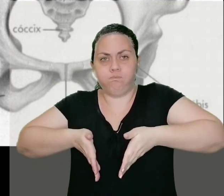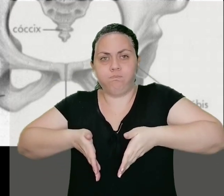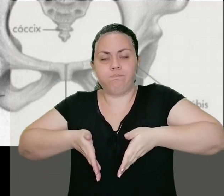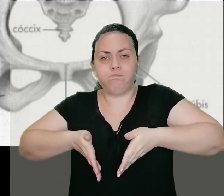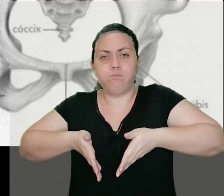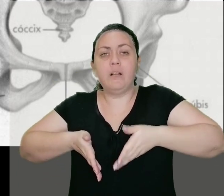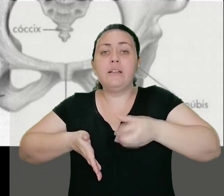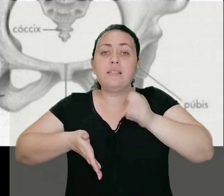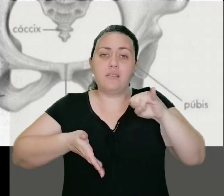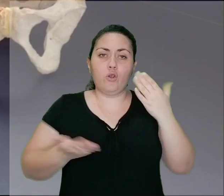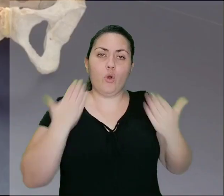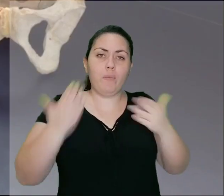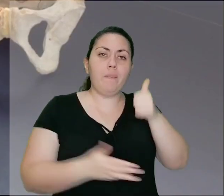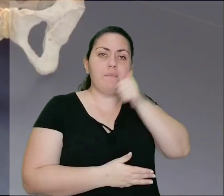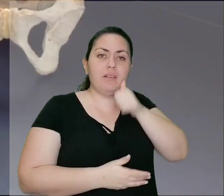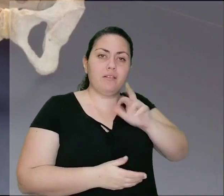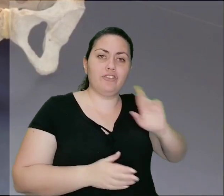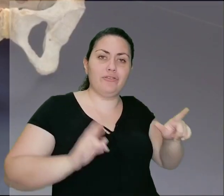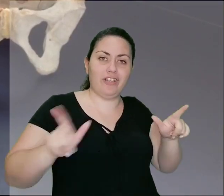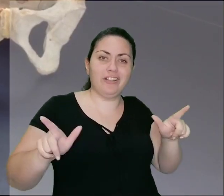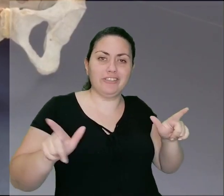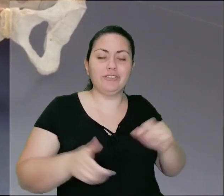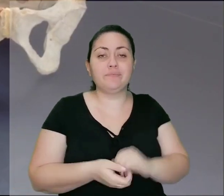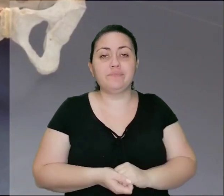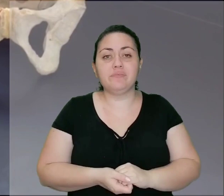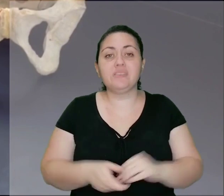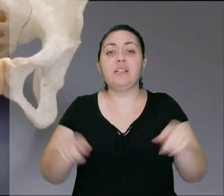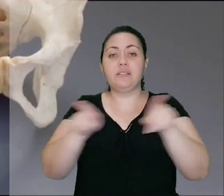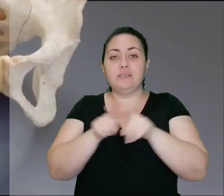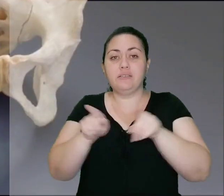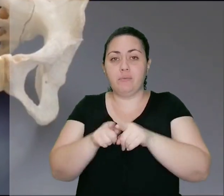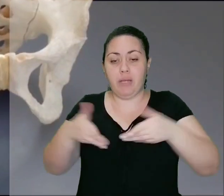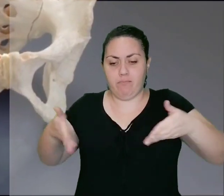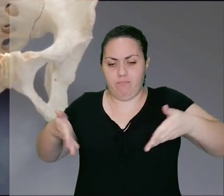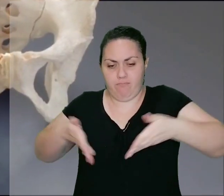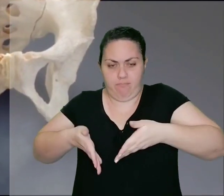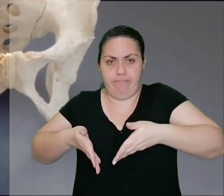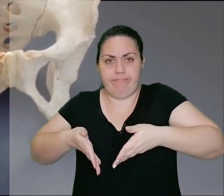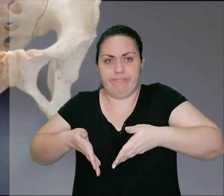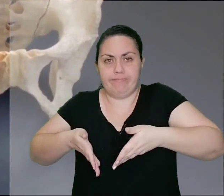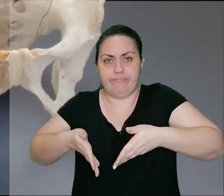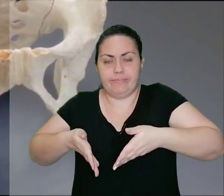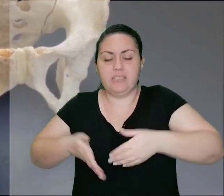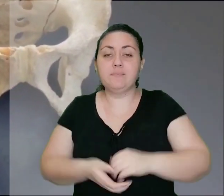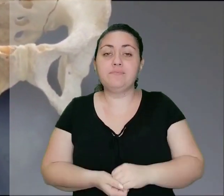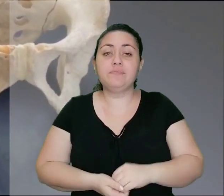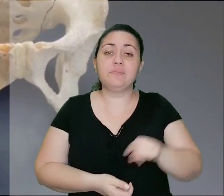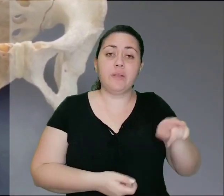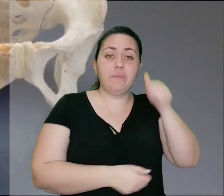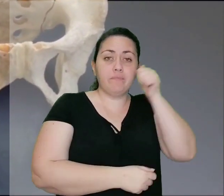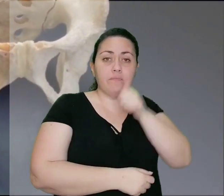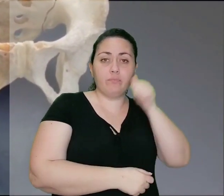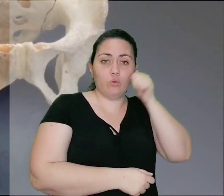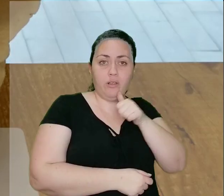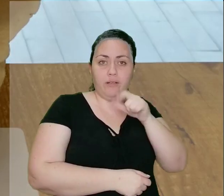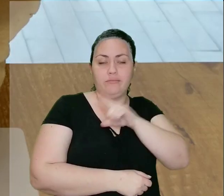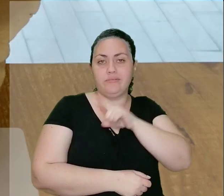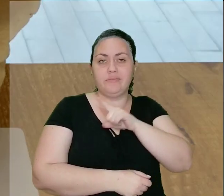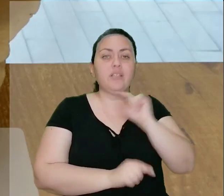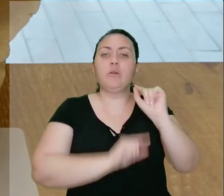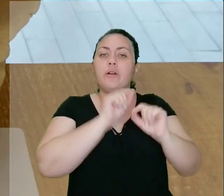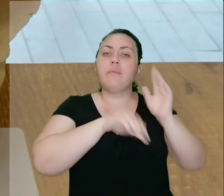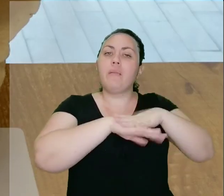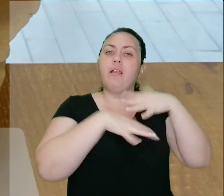mais profunda, se comparada à feminina. Além disso, o ângulo inferior é mais fechado. A pelve feminina, por